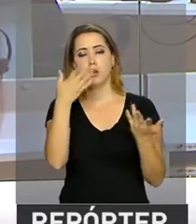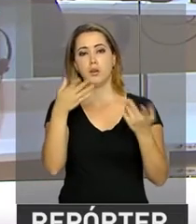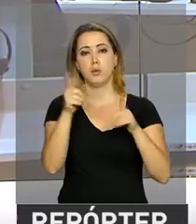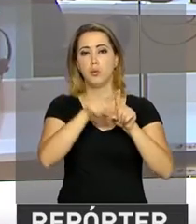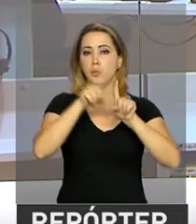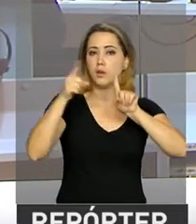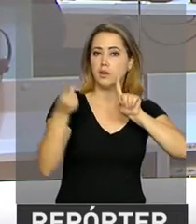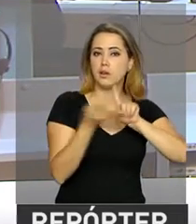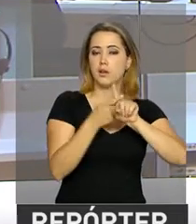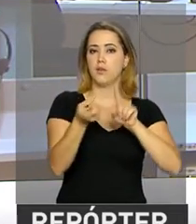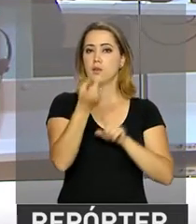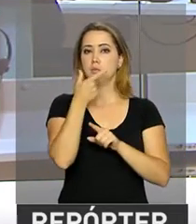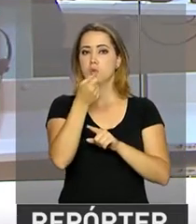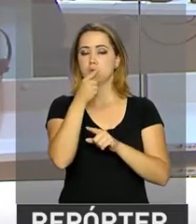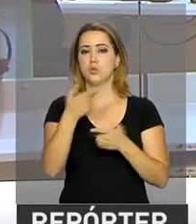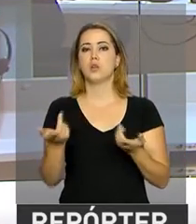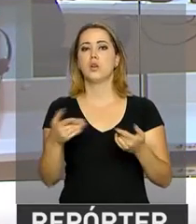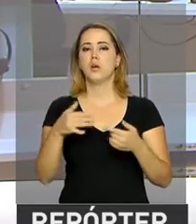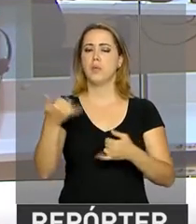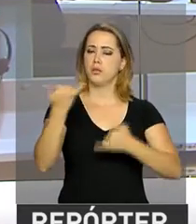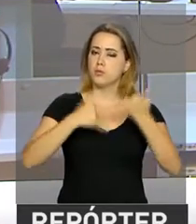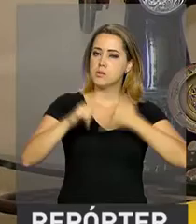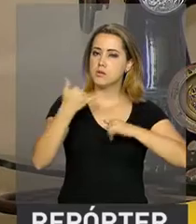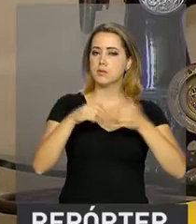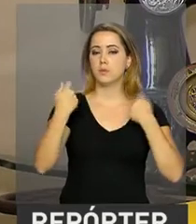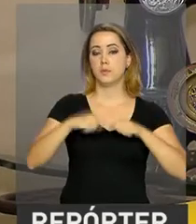medicamentos e exames necessários